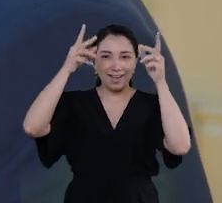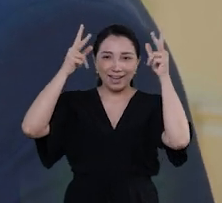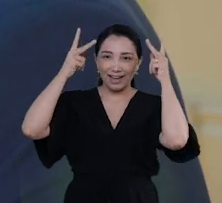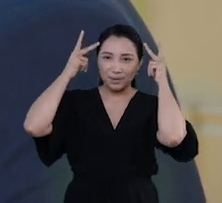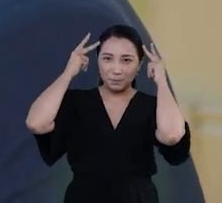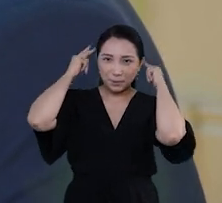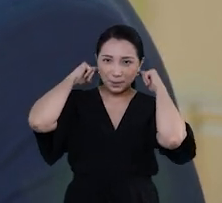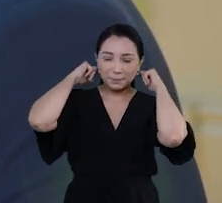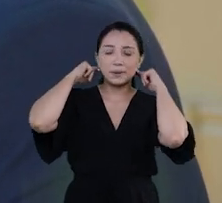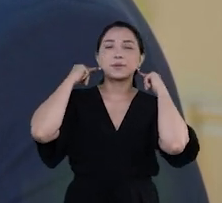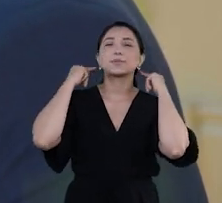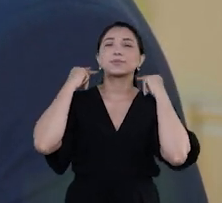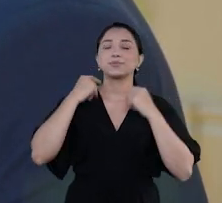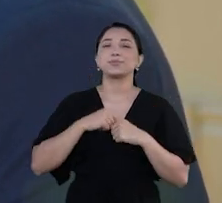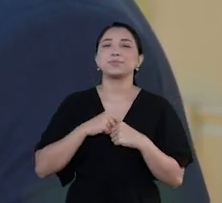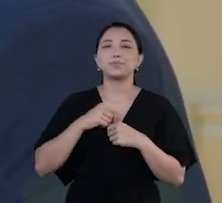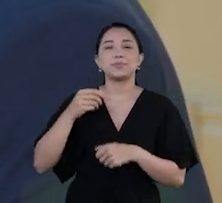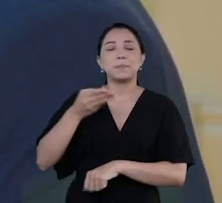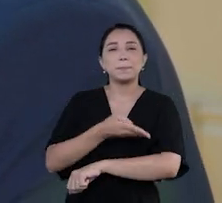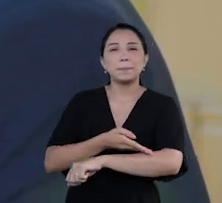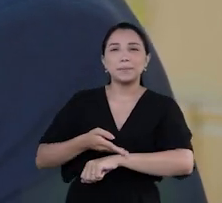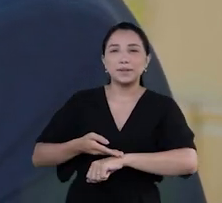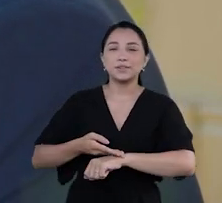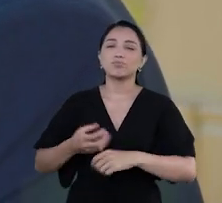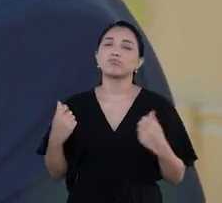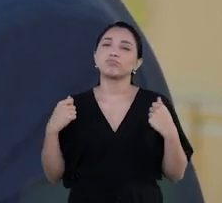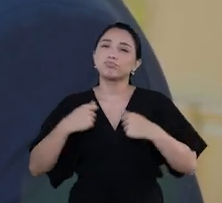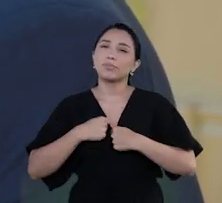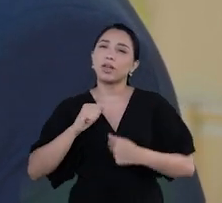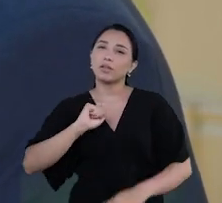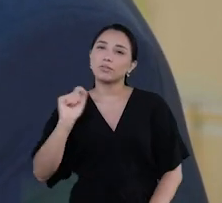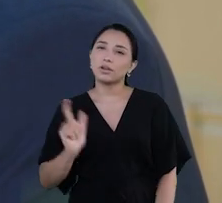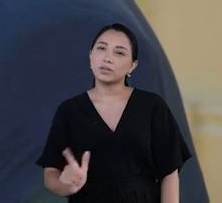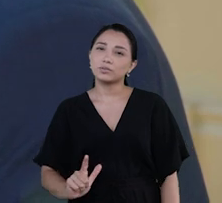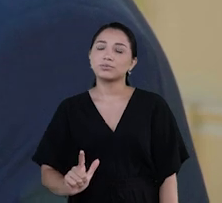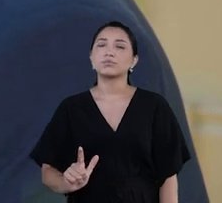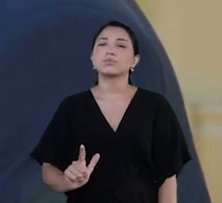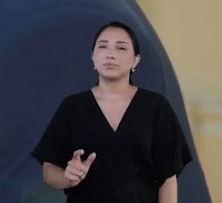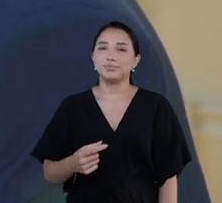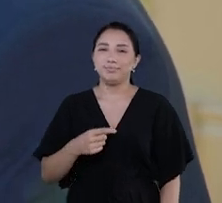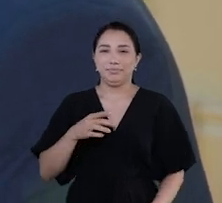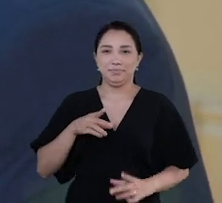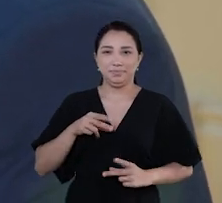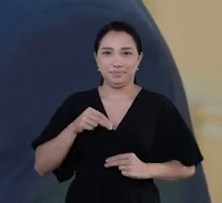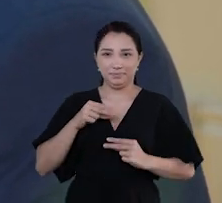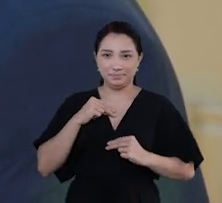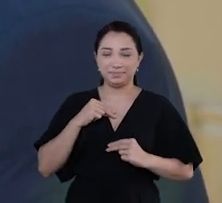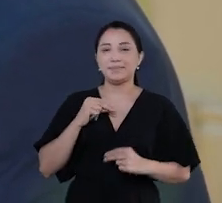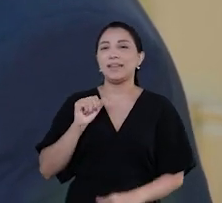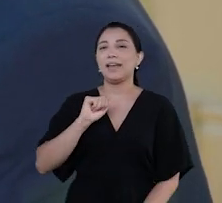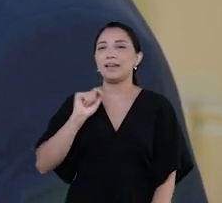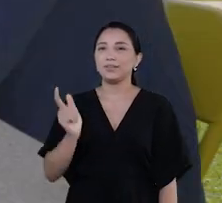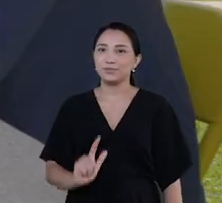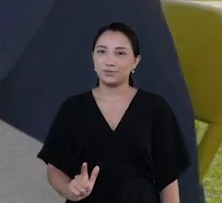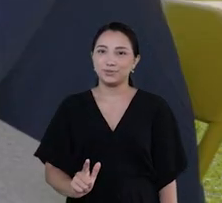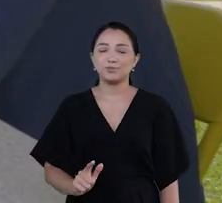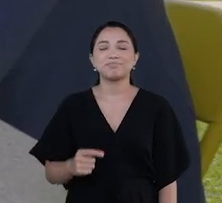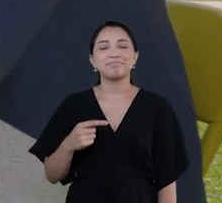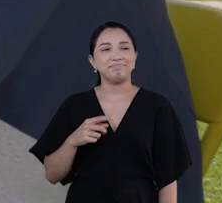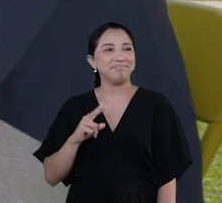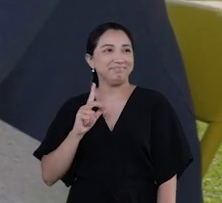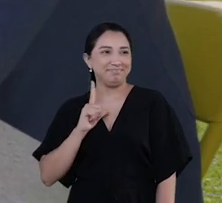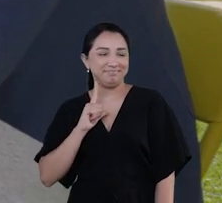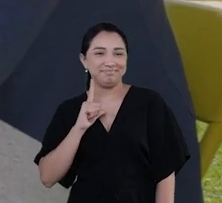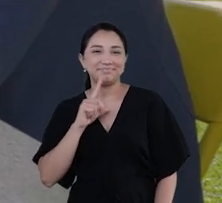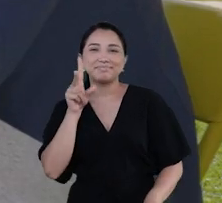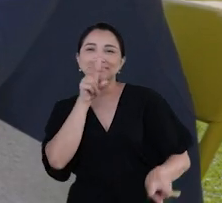com terno Azul uma camisa azul também aqui nessa Bela Vista que temos aqui com Com esse sol